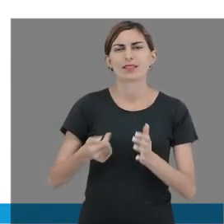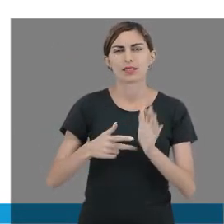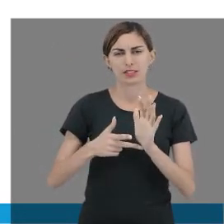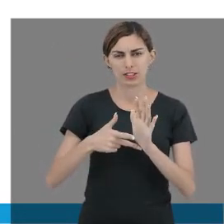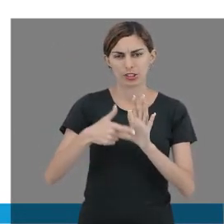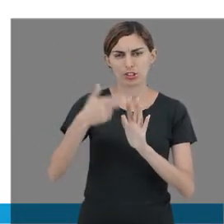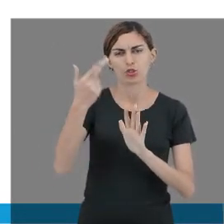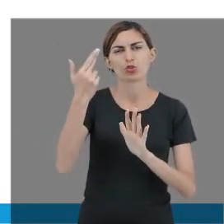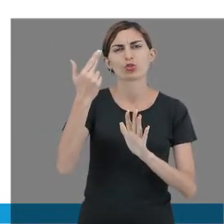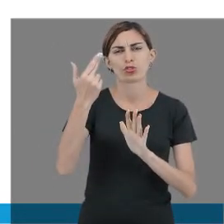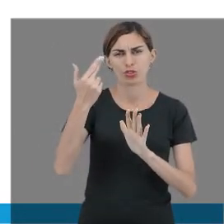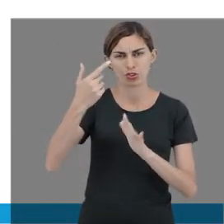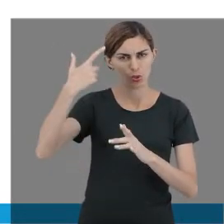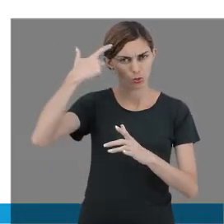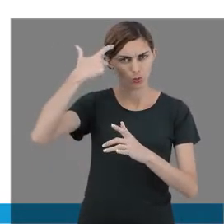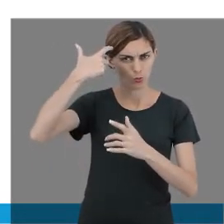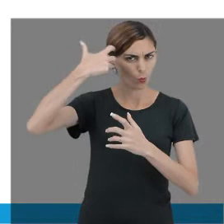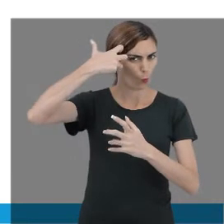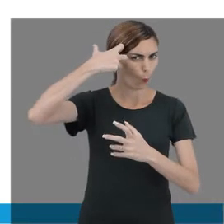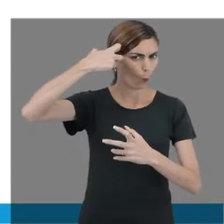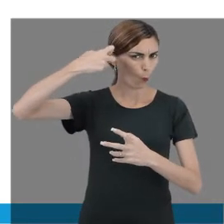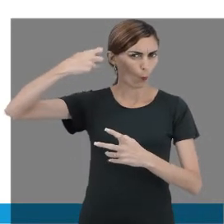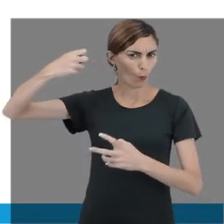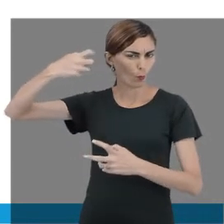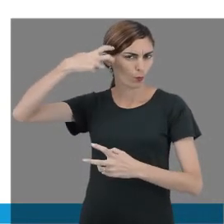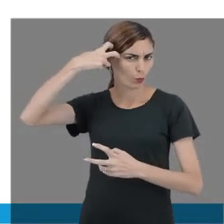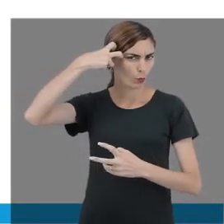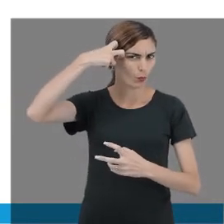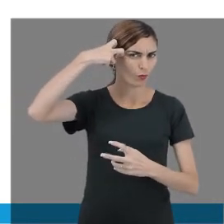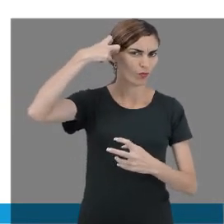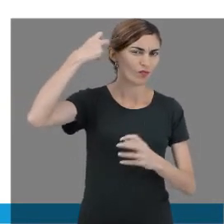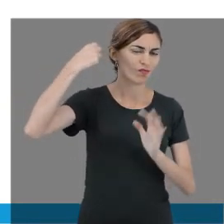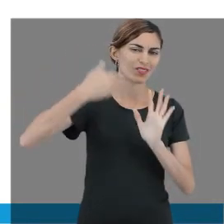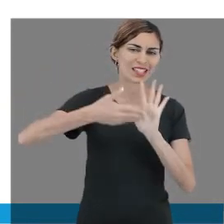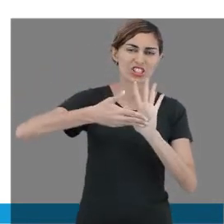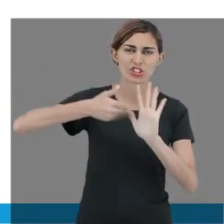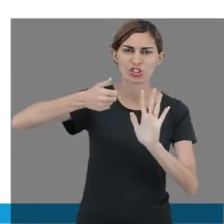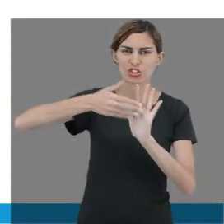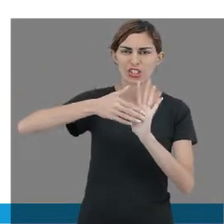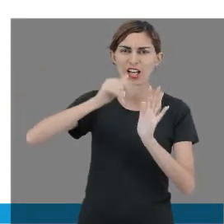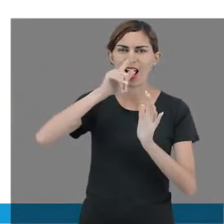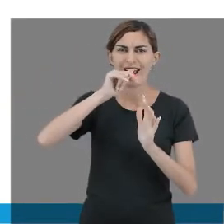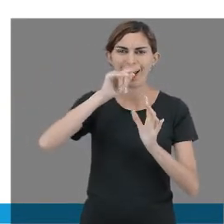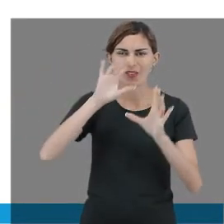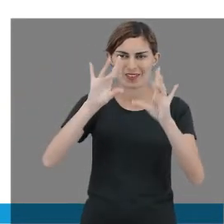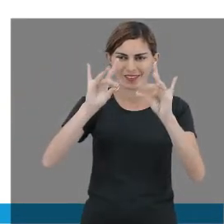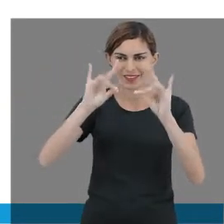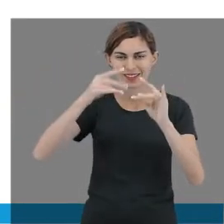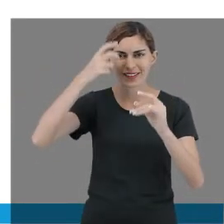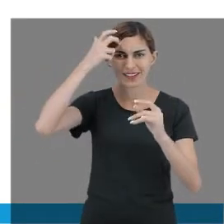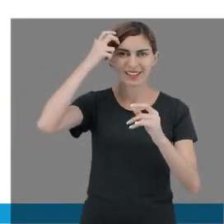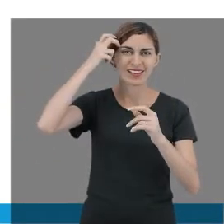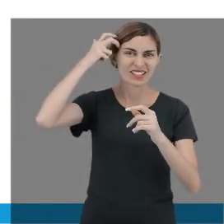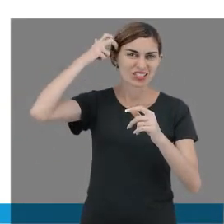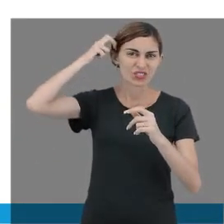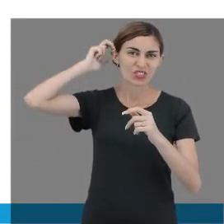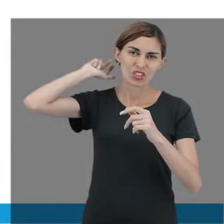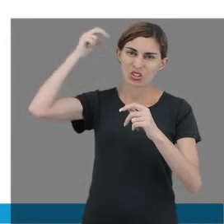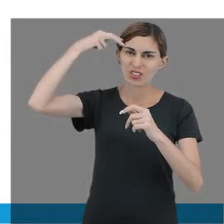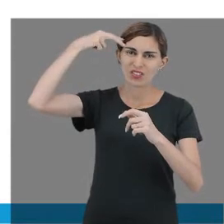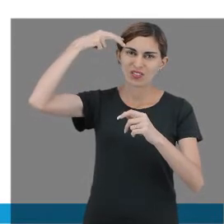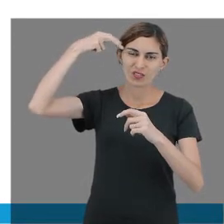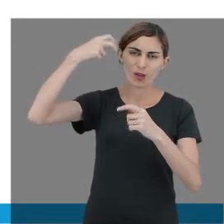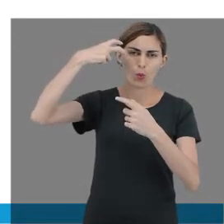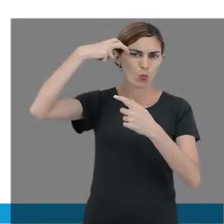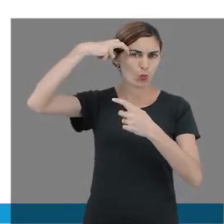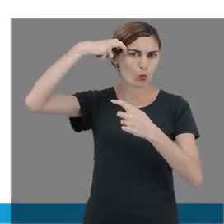coloca a válvula para drenar, ou seja, para tirar o líquido que está em excesso aqui, e aí, através de uma derivação, leva isso lá para o abdômen, e a gente vê que começa a aparecer